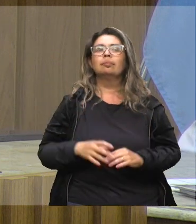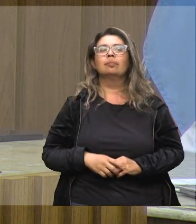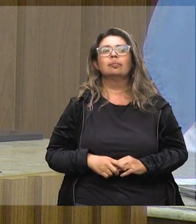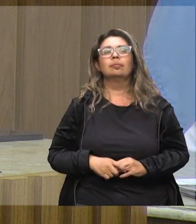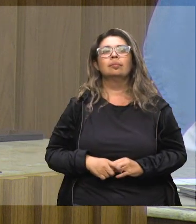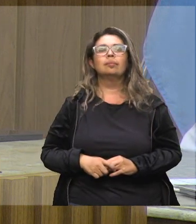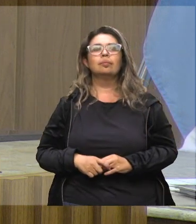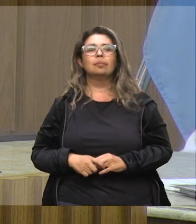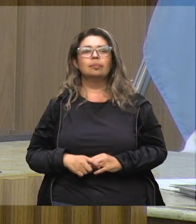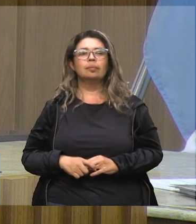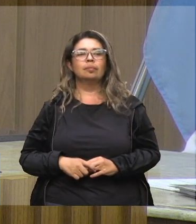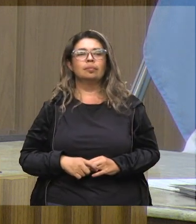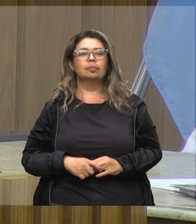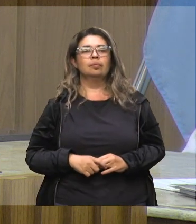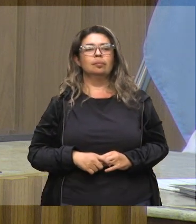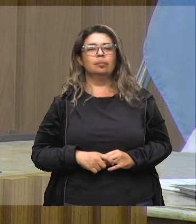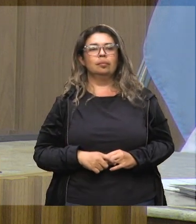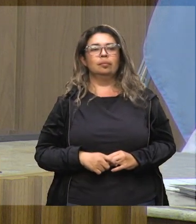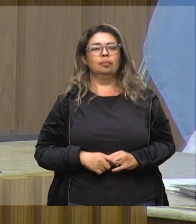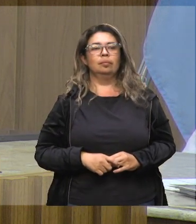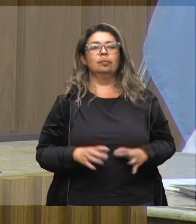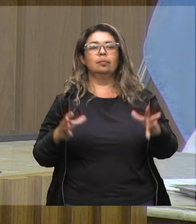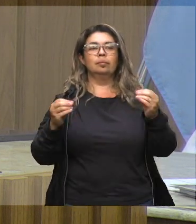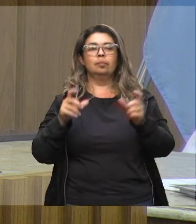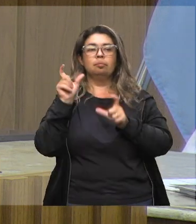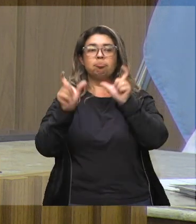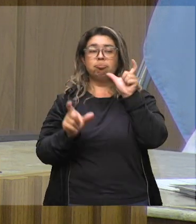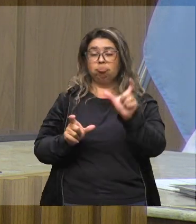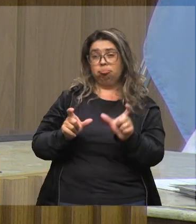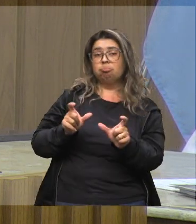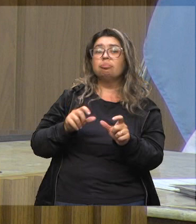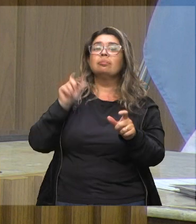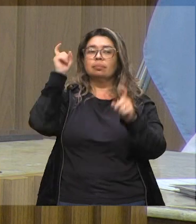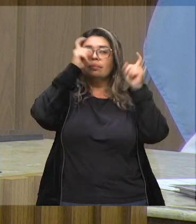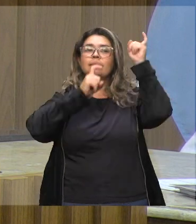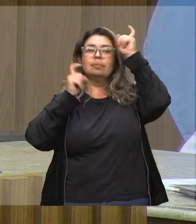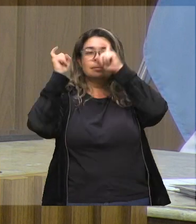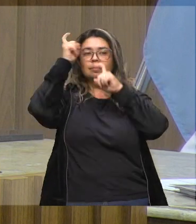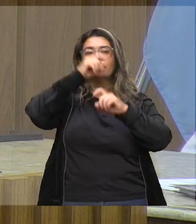que muitos munícipes estão preocupados,